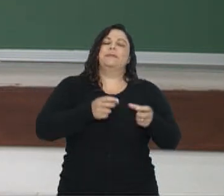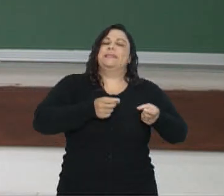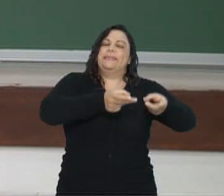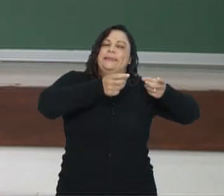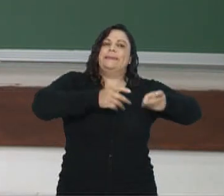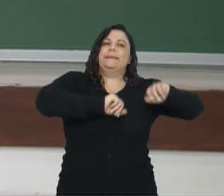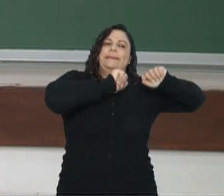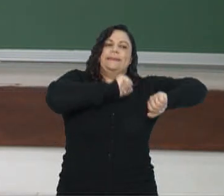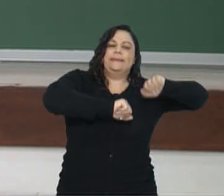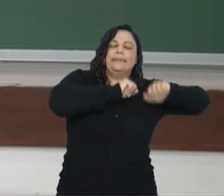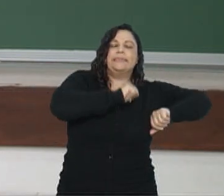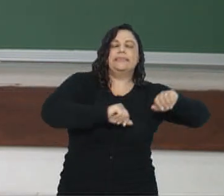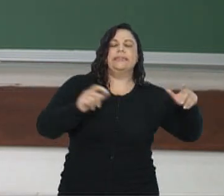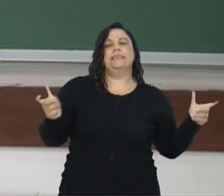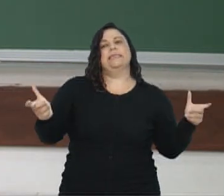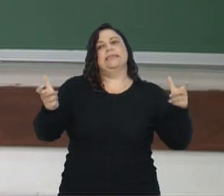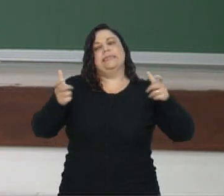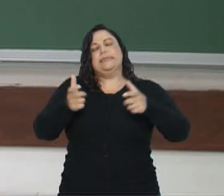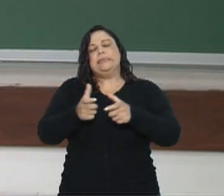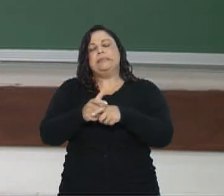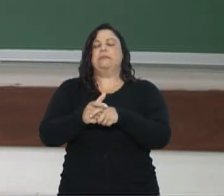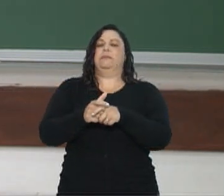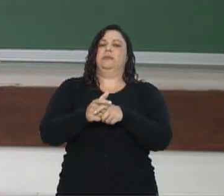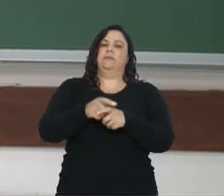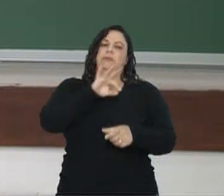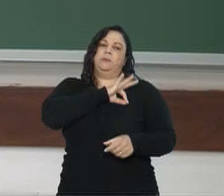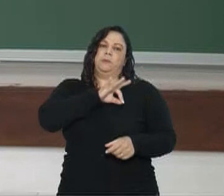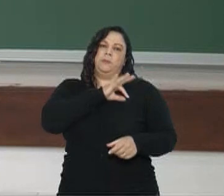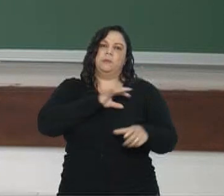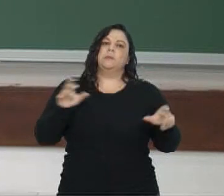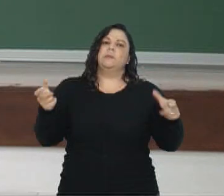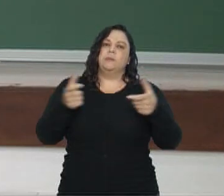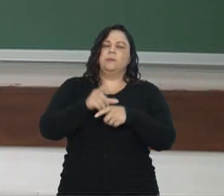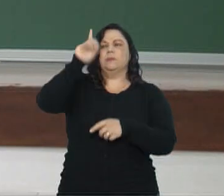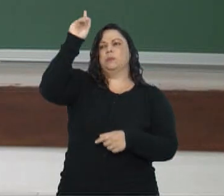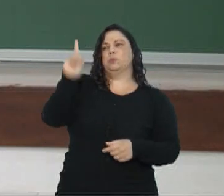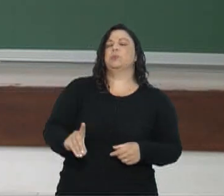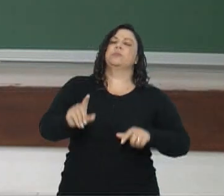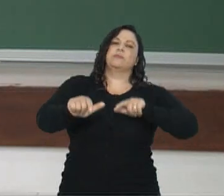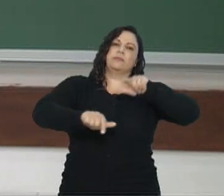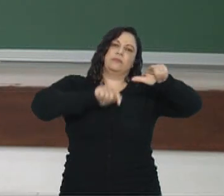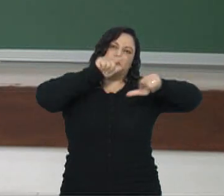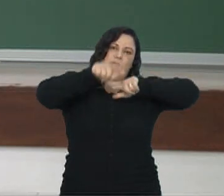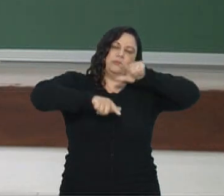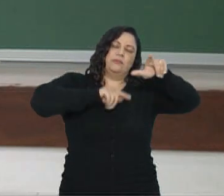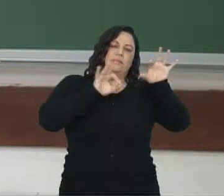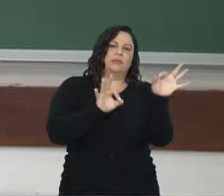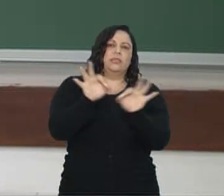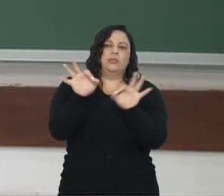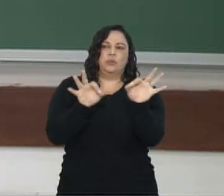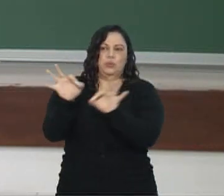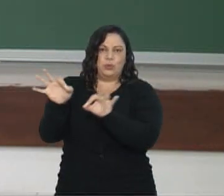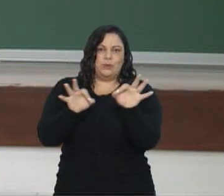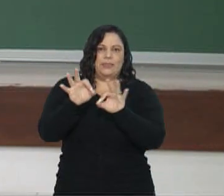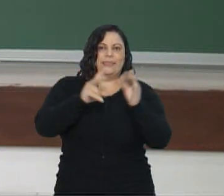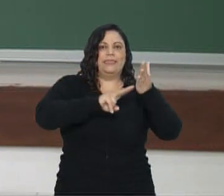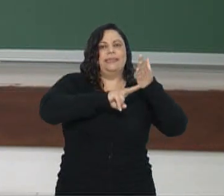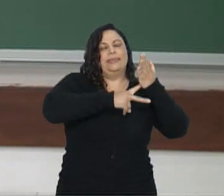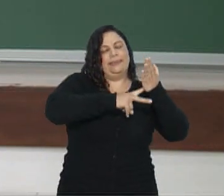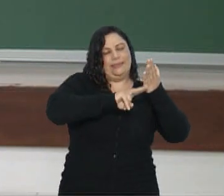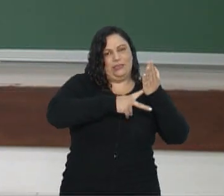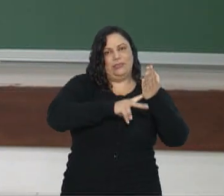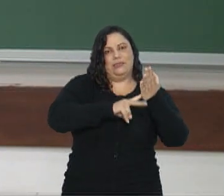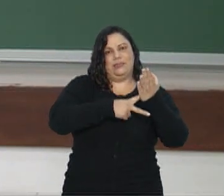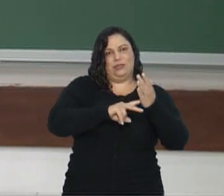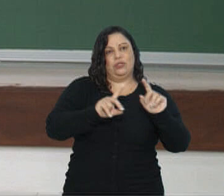ele perdeu as terras que ele havia comprado e ele passou a defender o direito dos trabalhadores se organizarem em sindicatos.